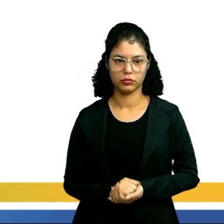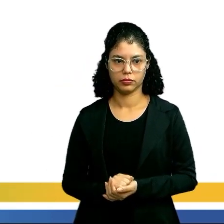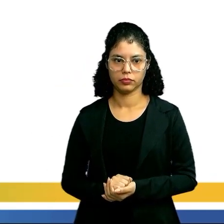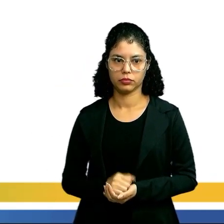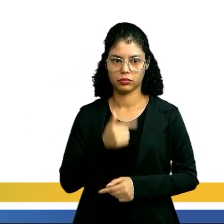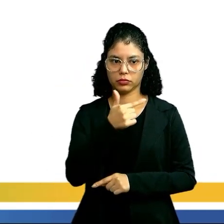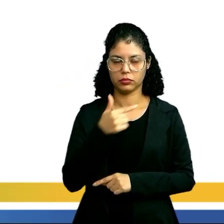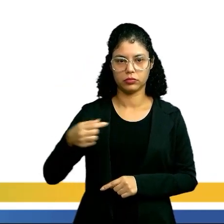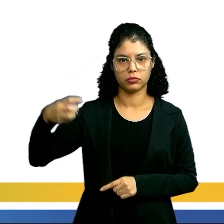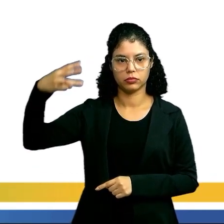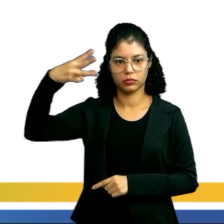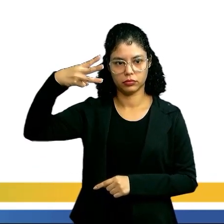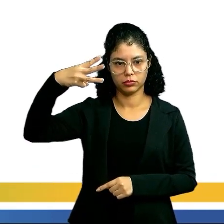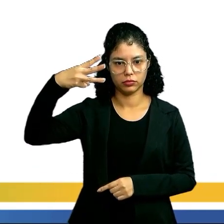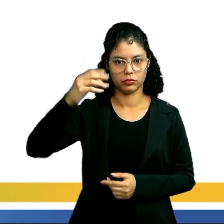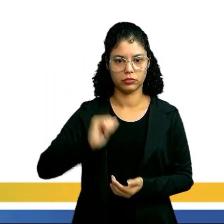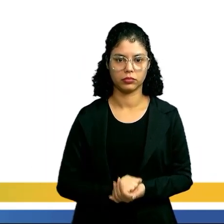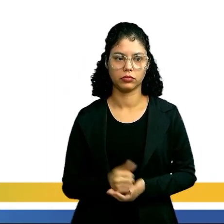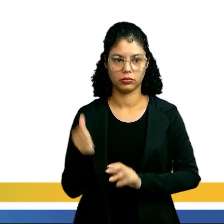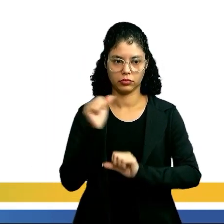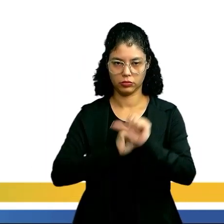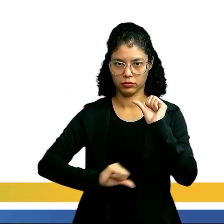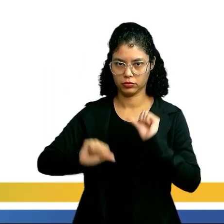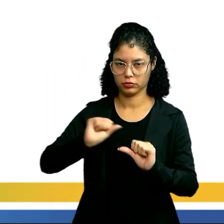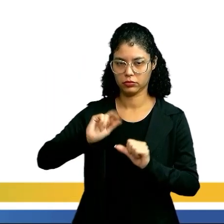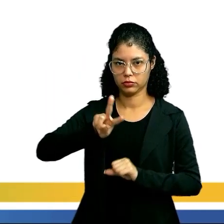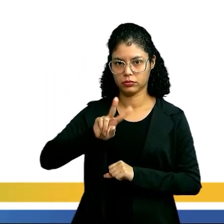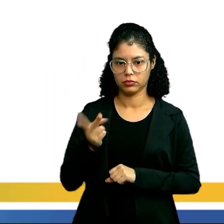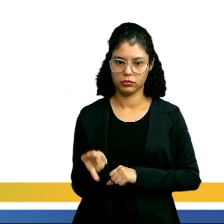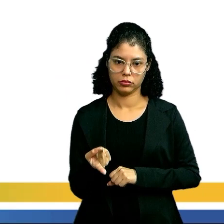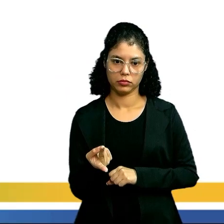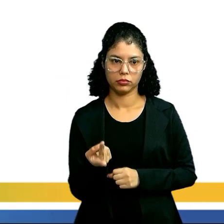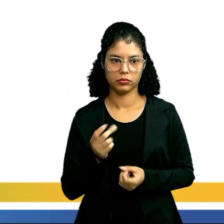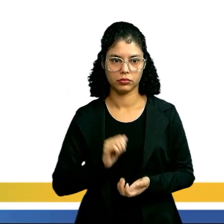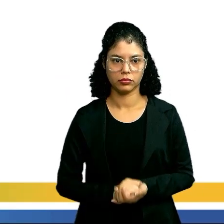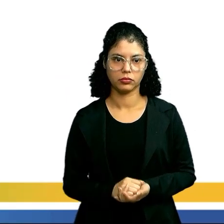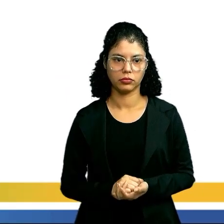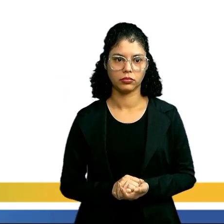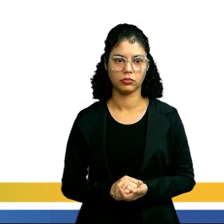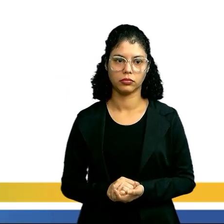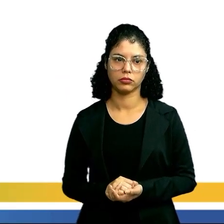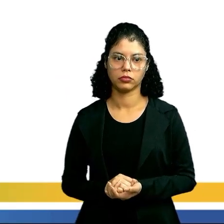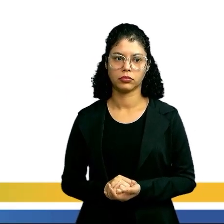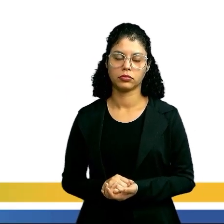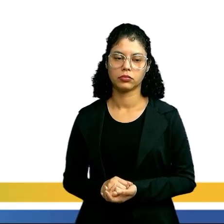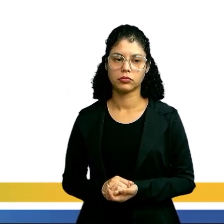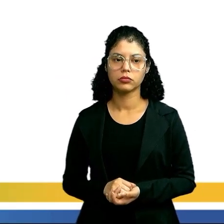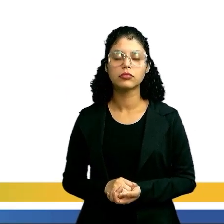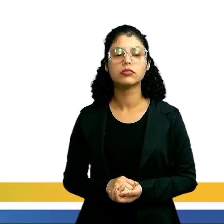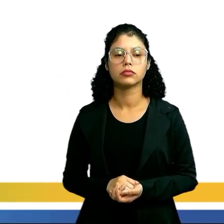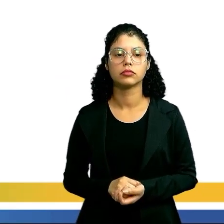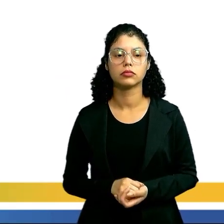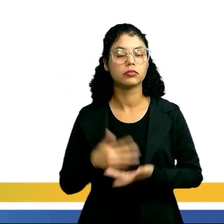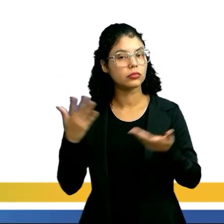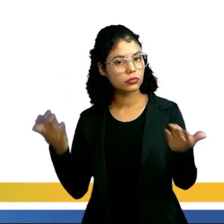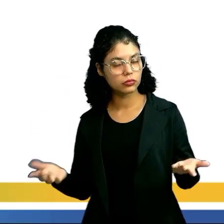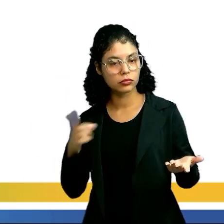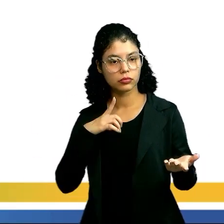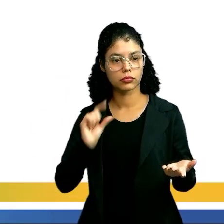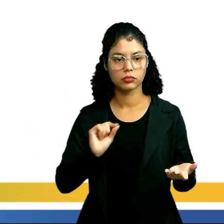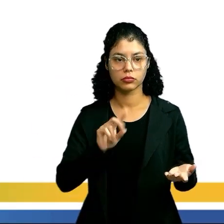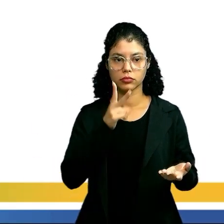Todo número negativo no expoente inverte-se a base. Todo número negativo no expoente inverte-se a base. Então vai ficar o